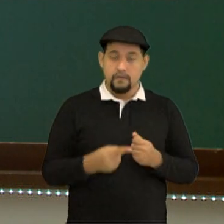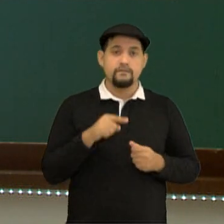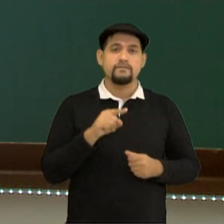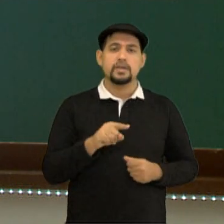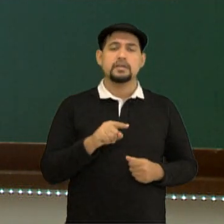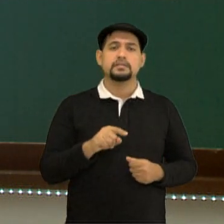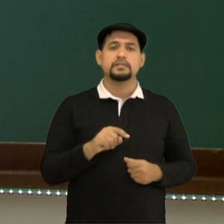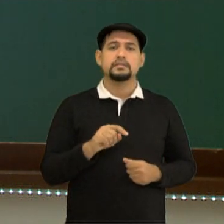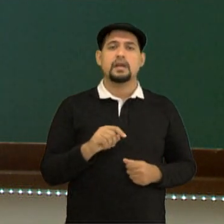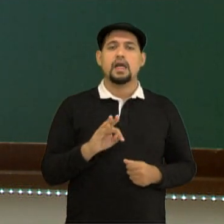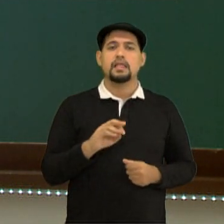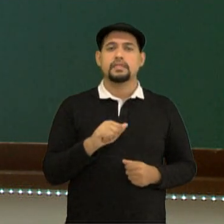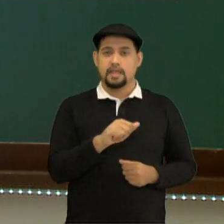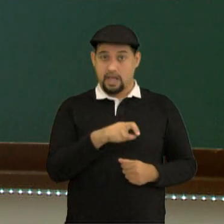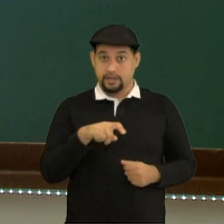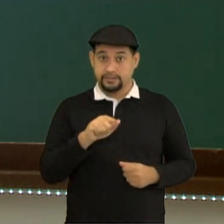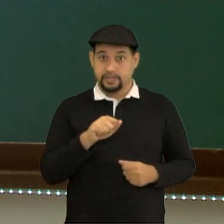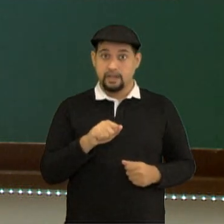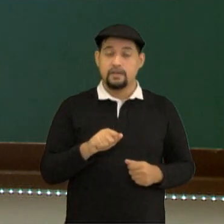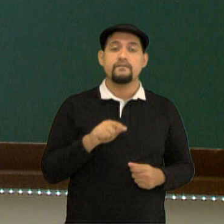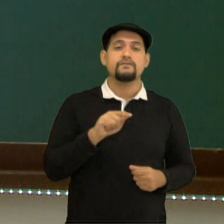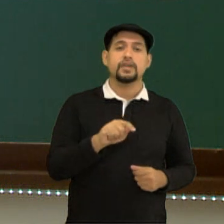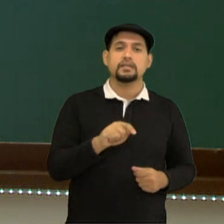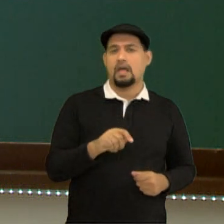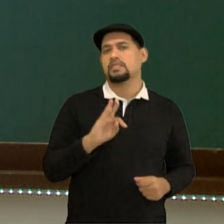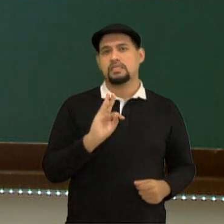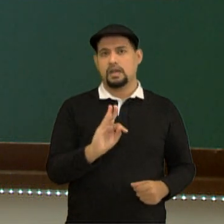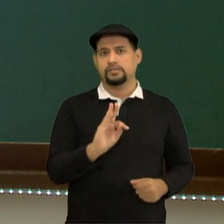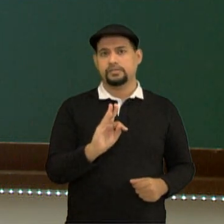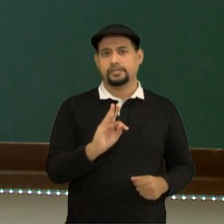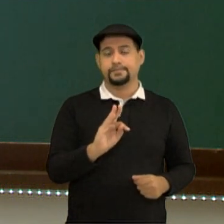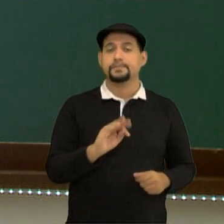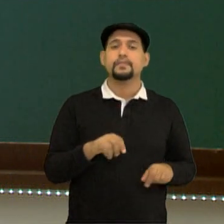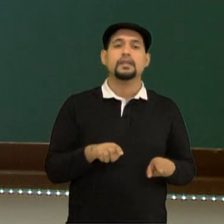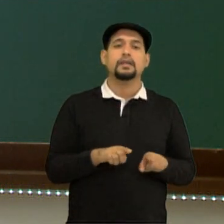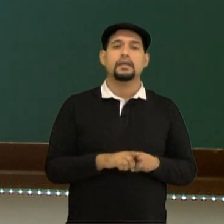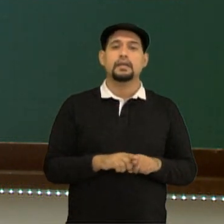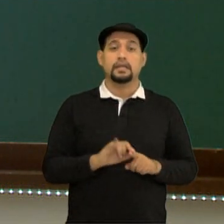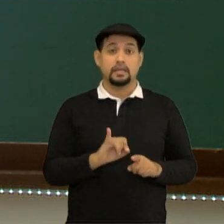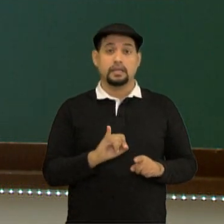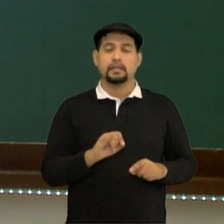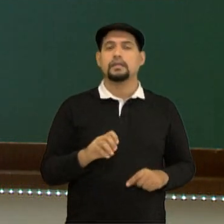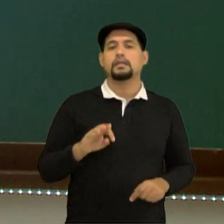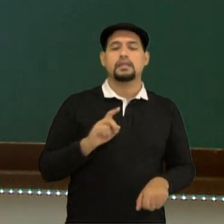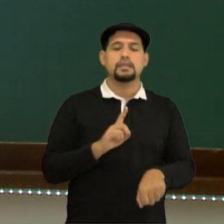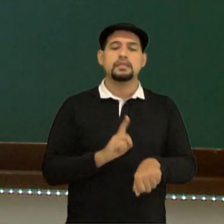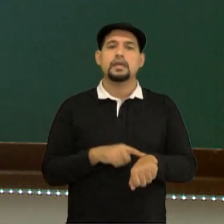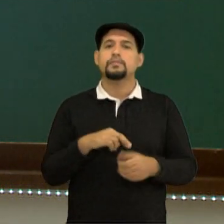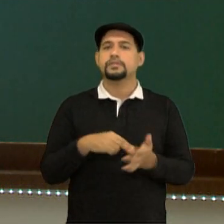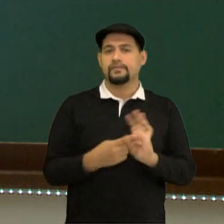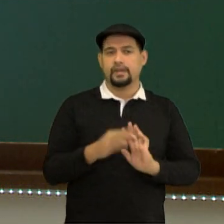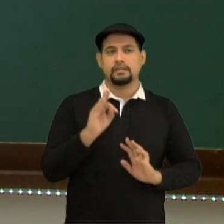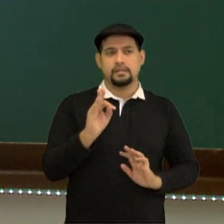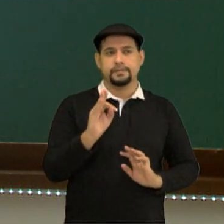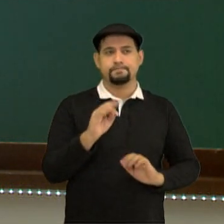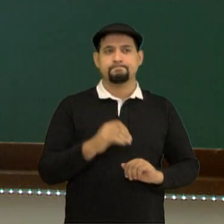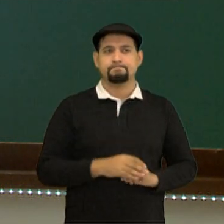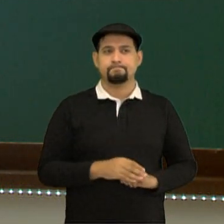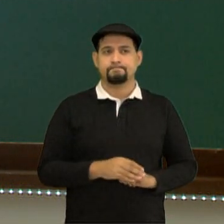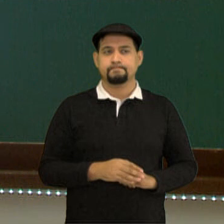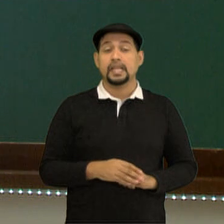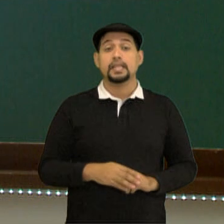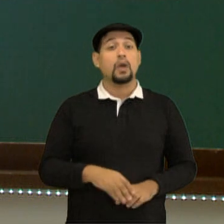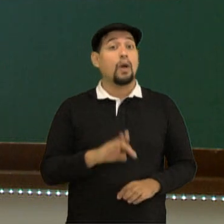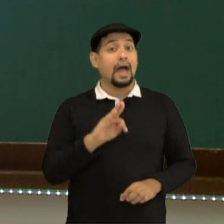a taxa vezes o tempo. A taxa é dada em I e o tempo em T. Aqui a gente tem que relembrar, tá aqui